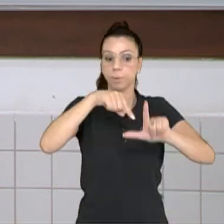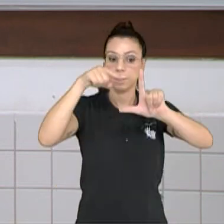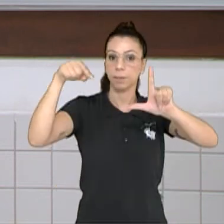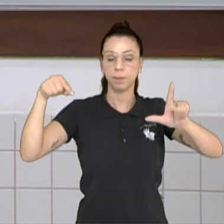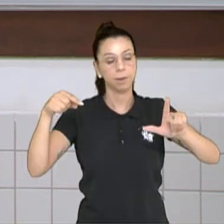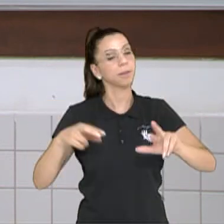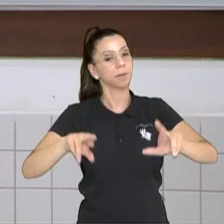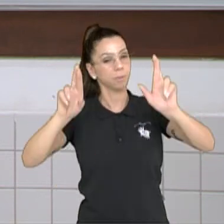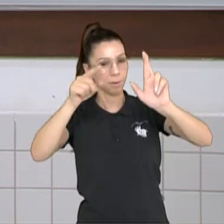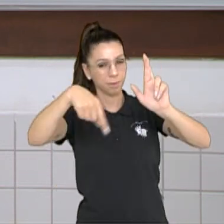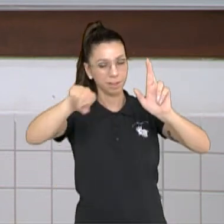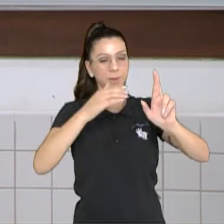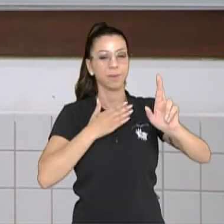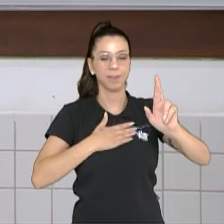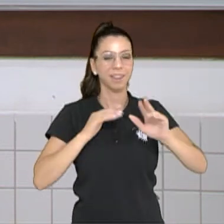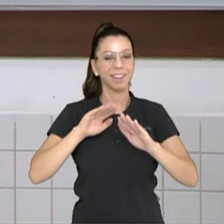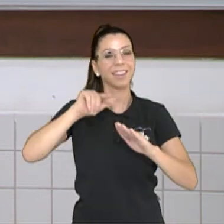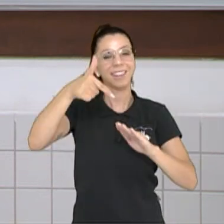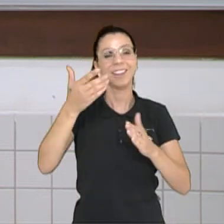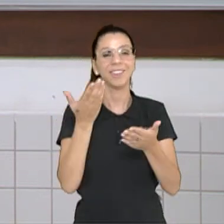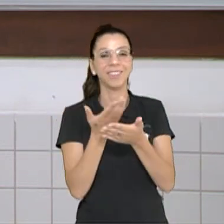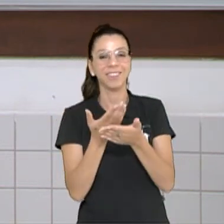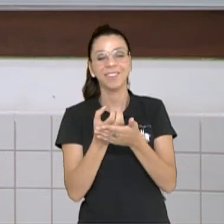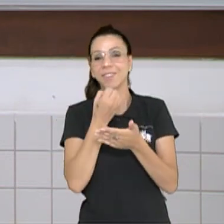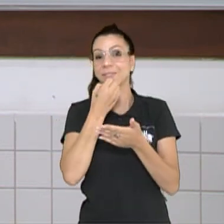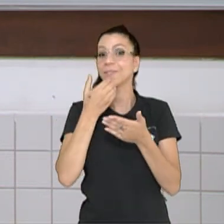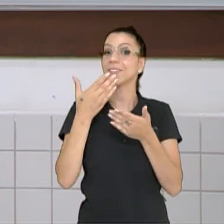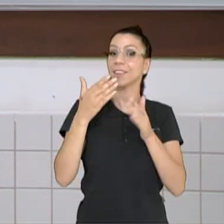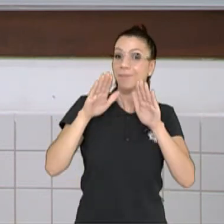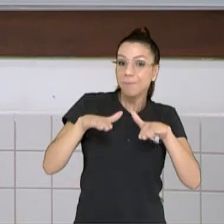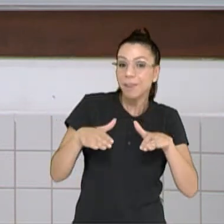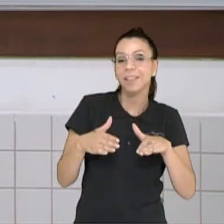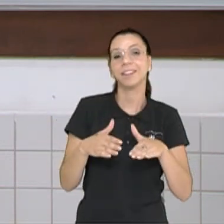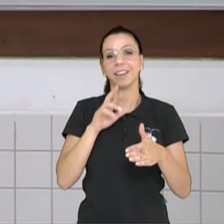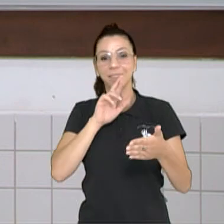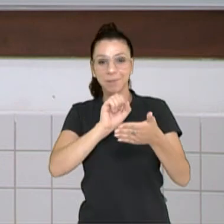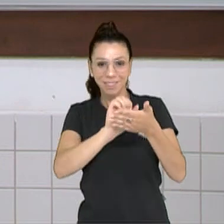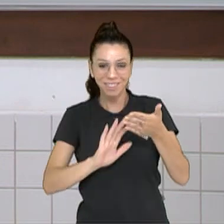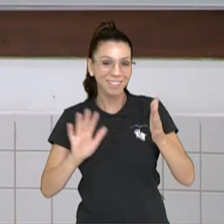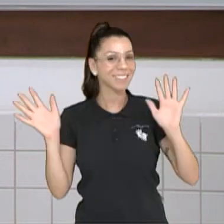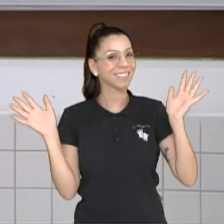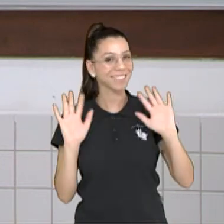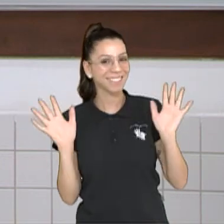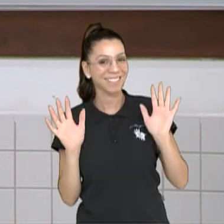espero que vocês gostem também. A gente se vê na próxima aula, fiquem bem, não deixem de fazer as atividades.